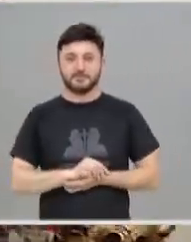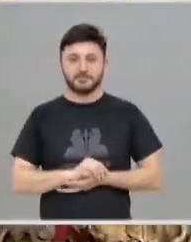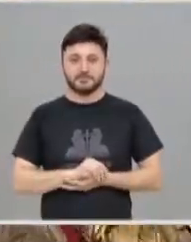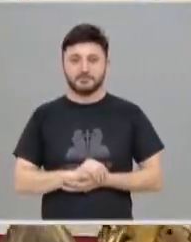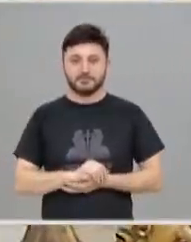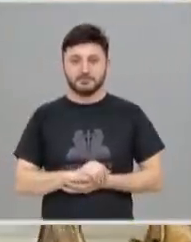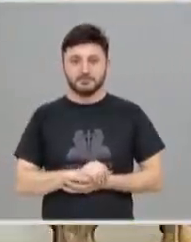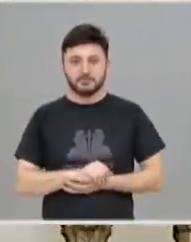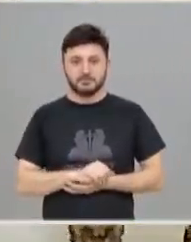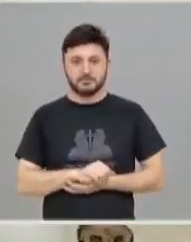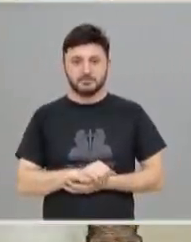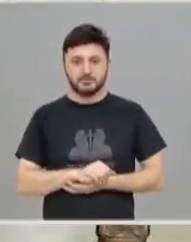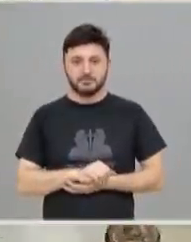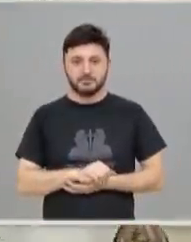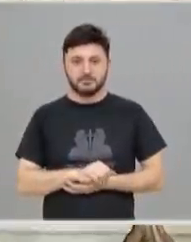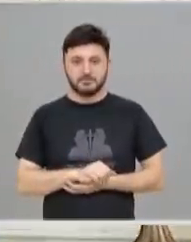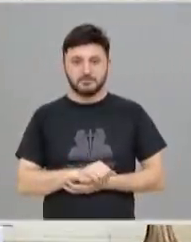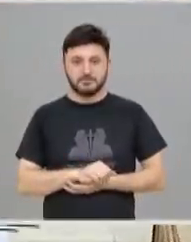pais.